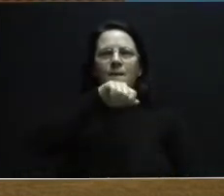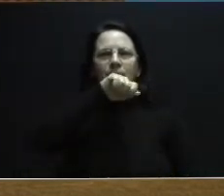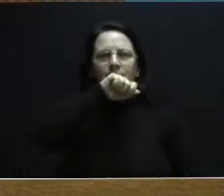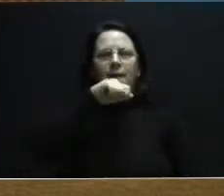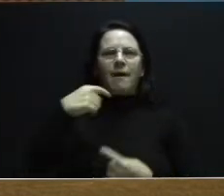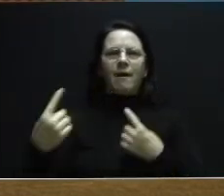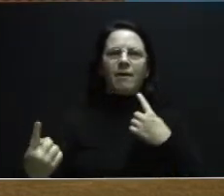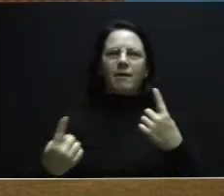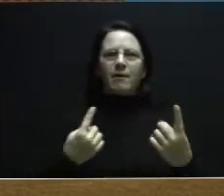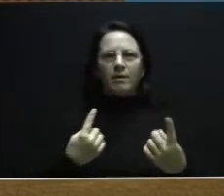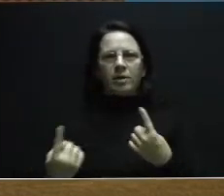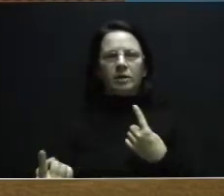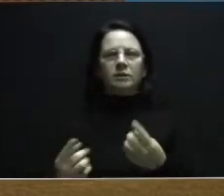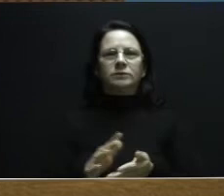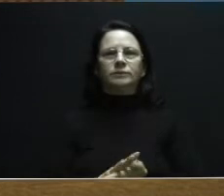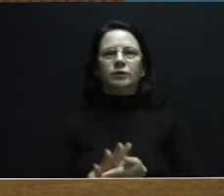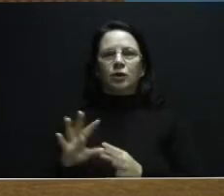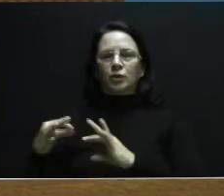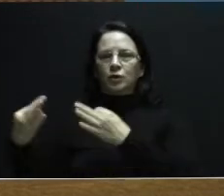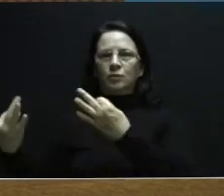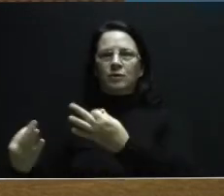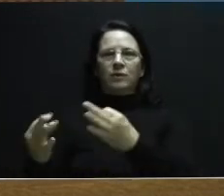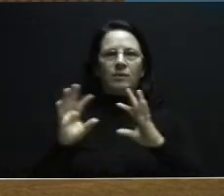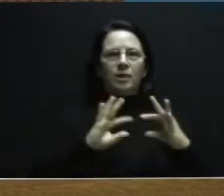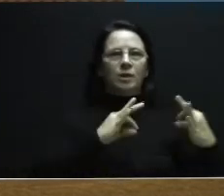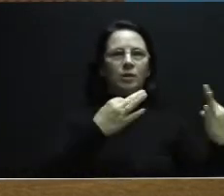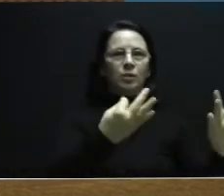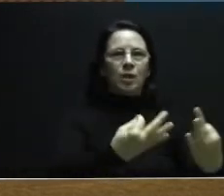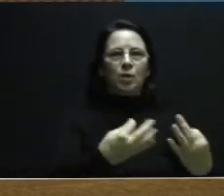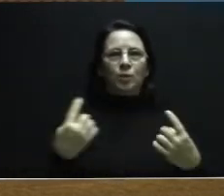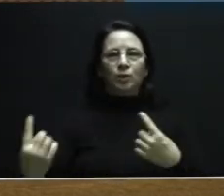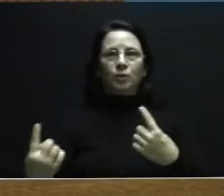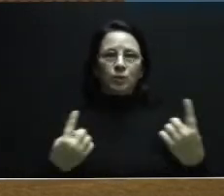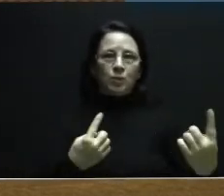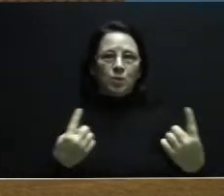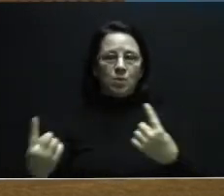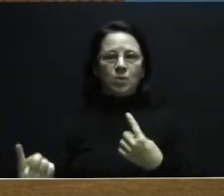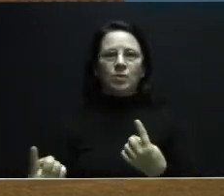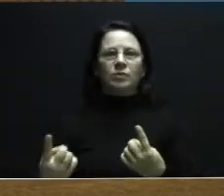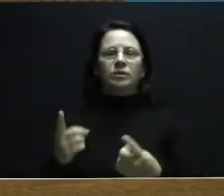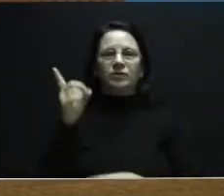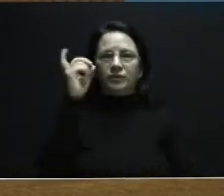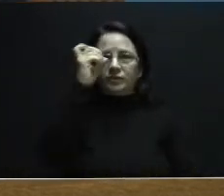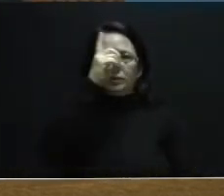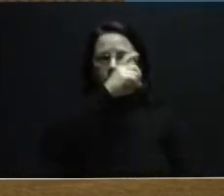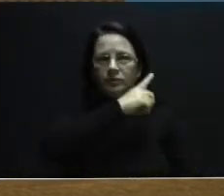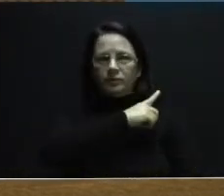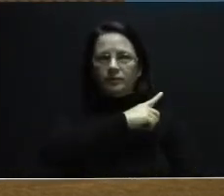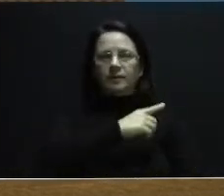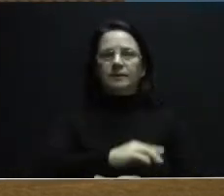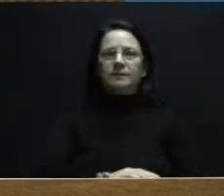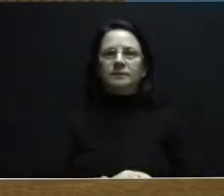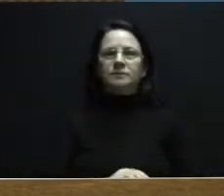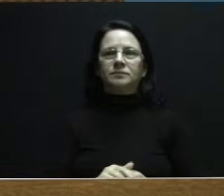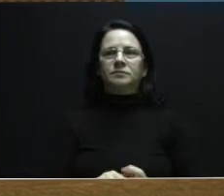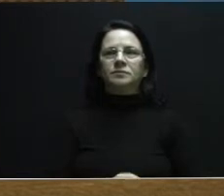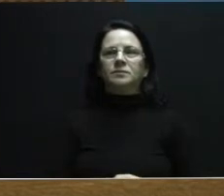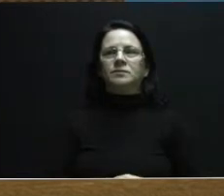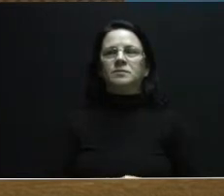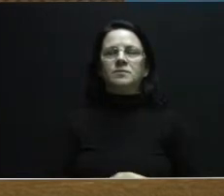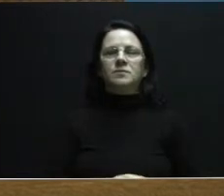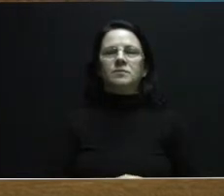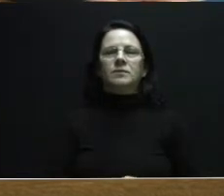parentes, ou com as famílias, as pessoas que a gente vai agregando como família na vida da gente, a família que a gente